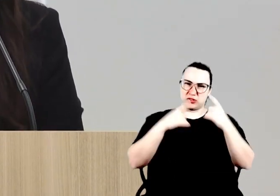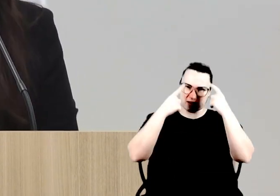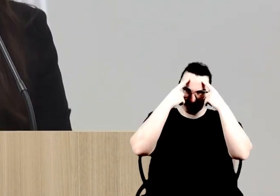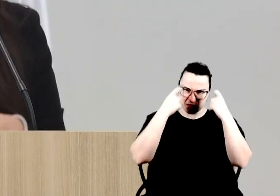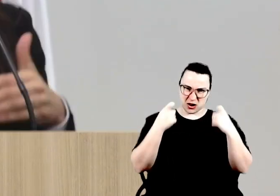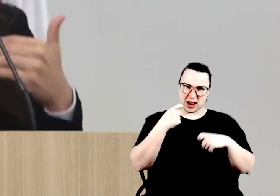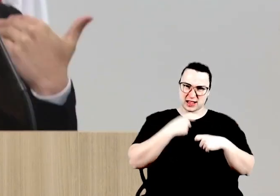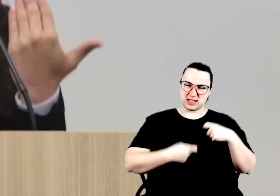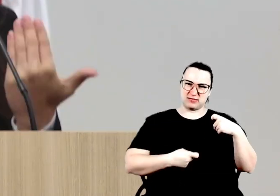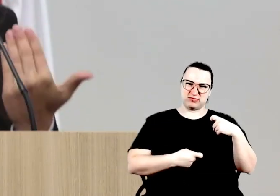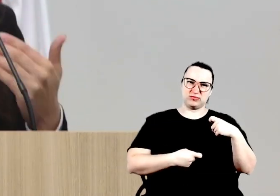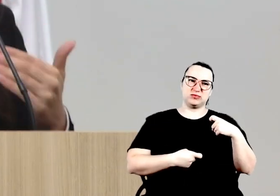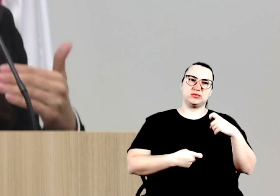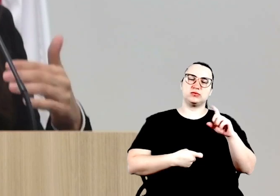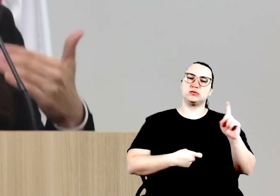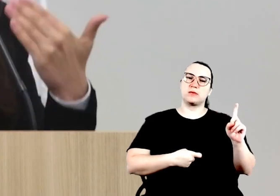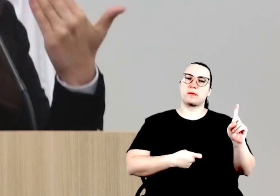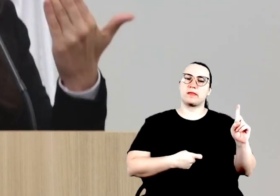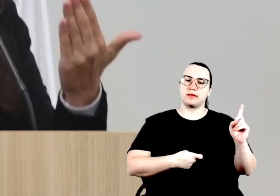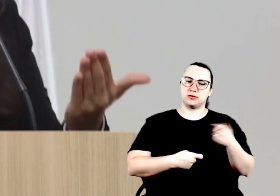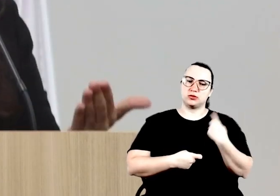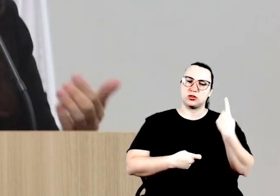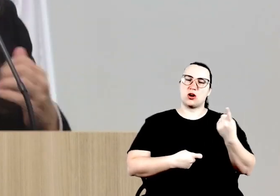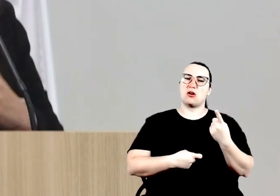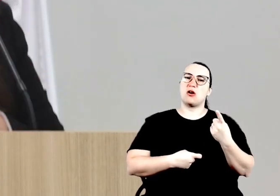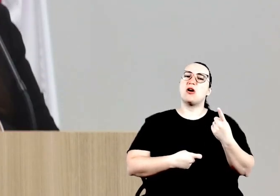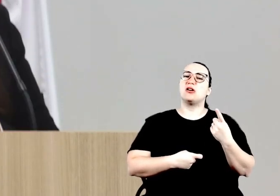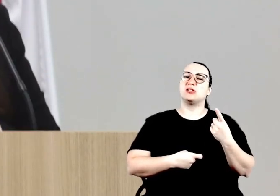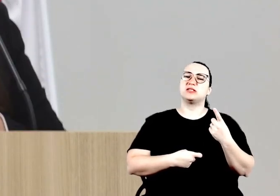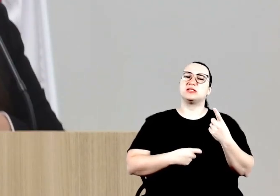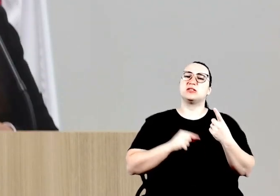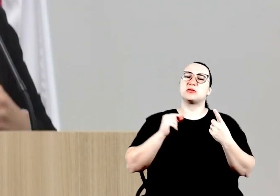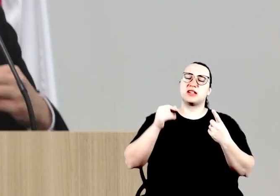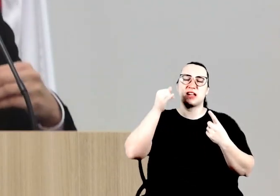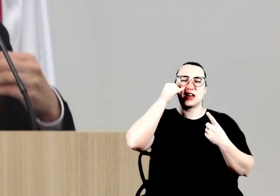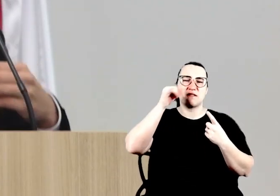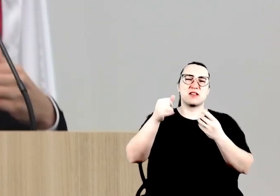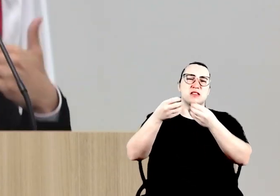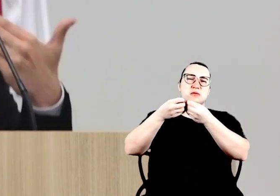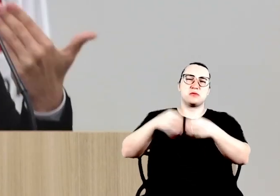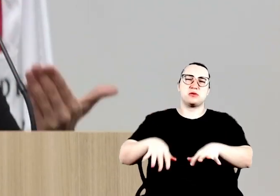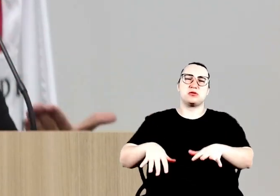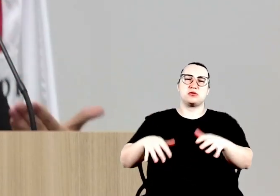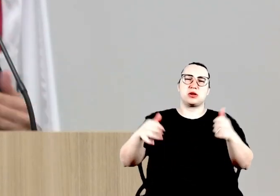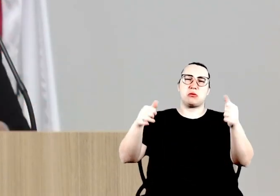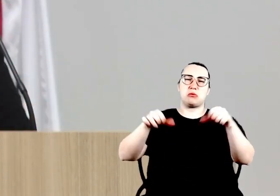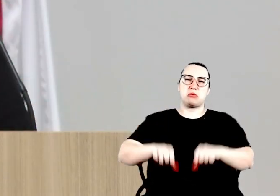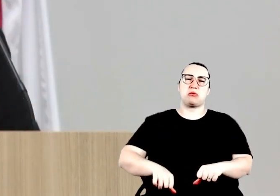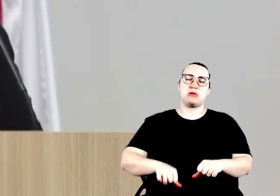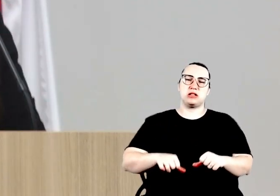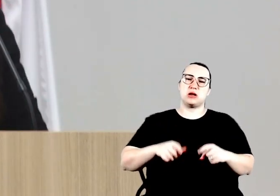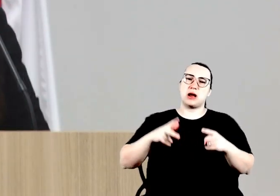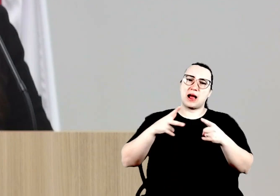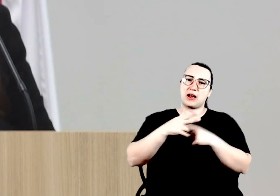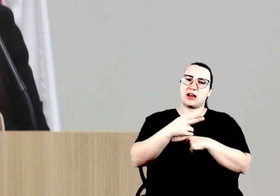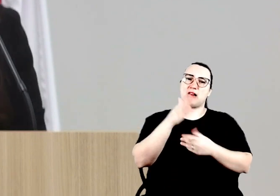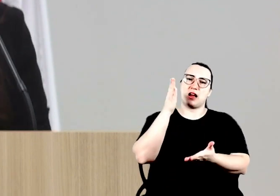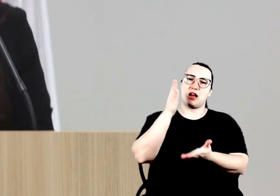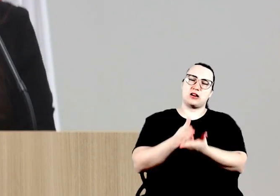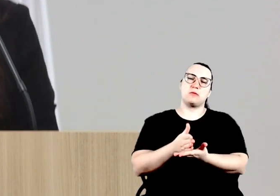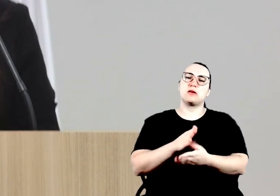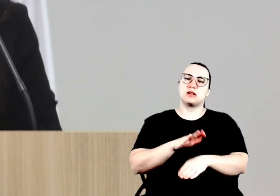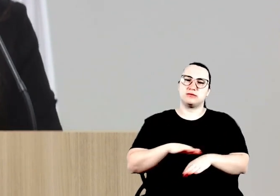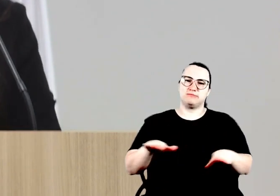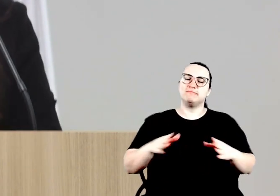acontecesse, que a gente impeça que danos secundários aconteçam, ou que a gente interrompa o ciclo dessa violência. E esse